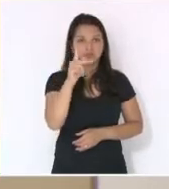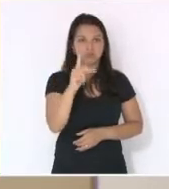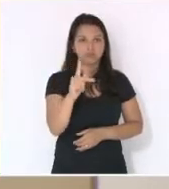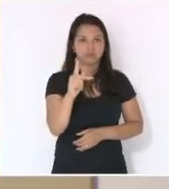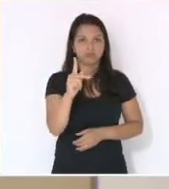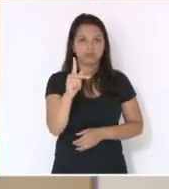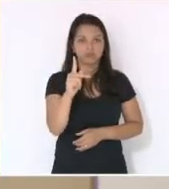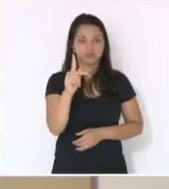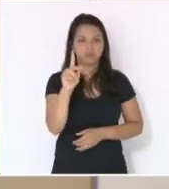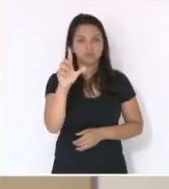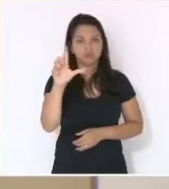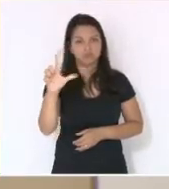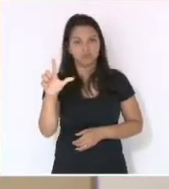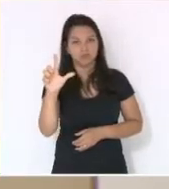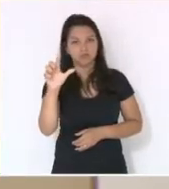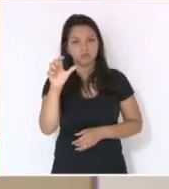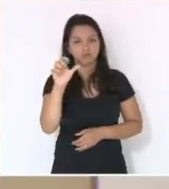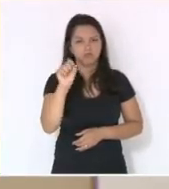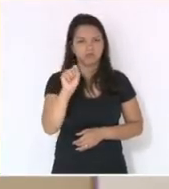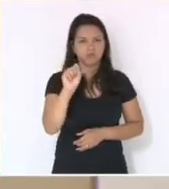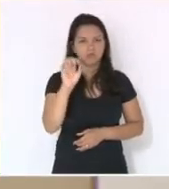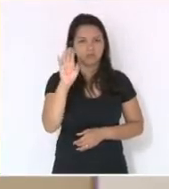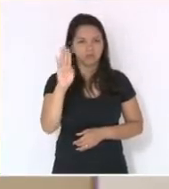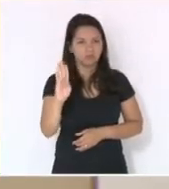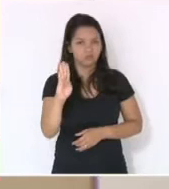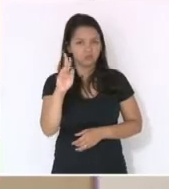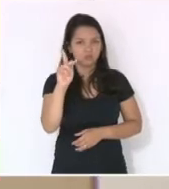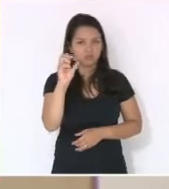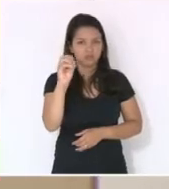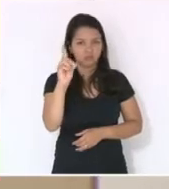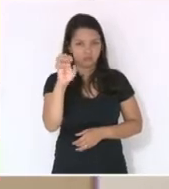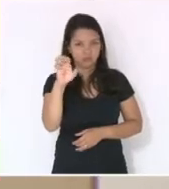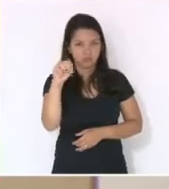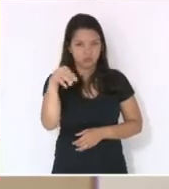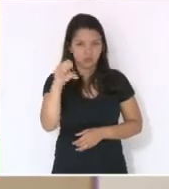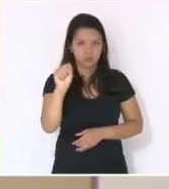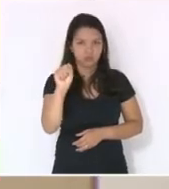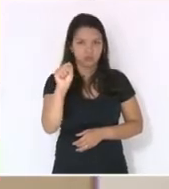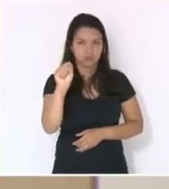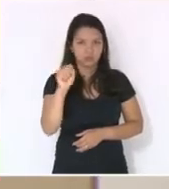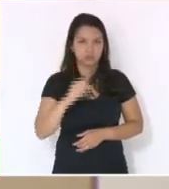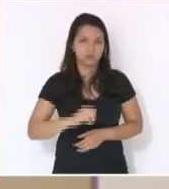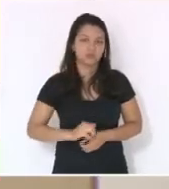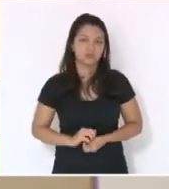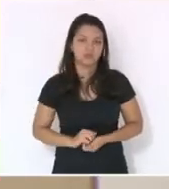Progressistas, PR, PSB e Podemos.